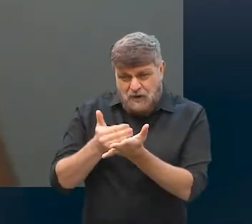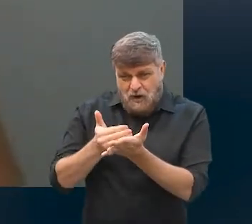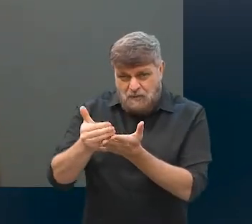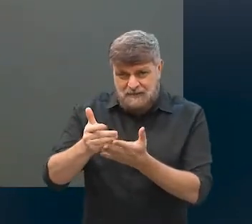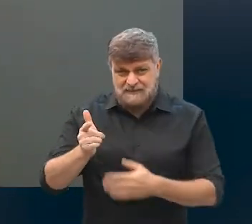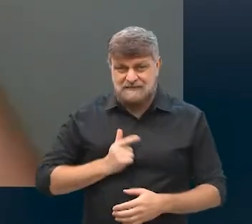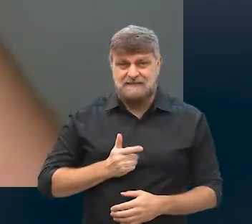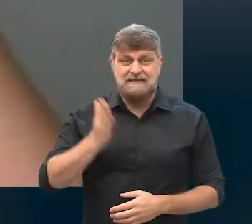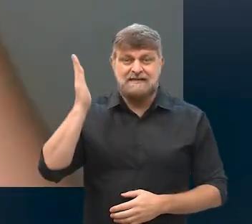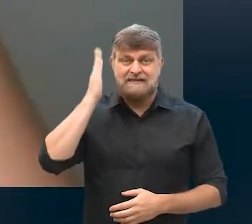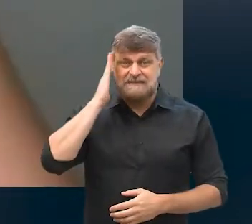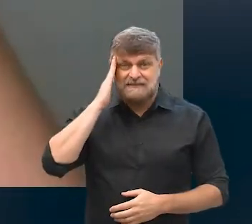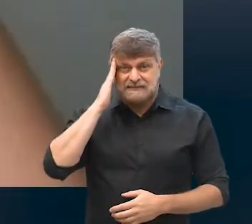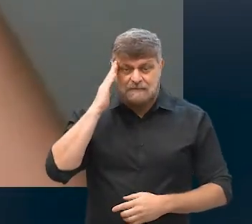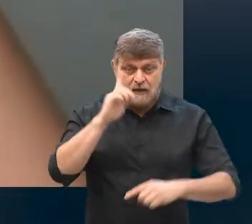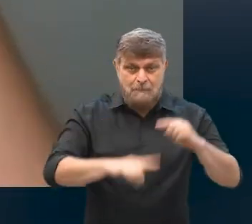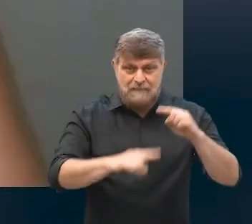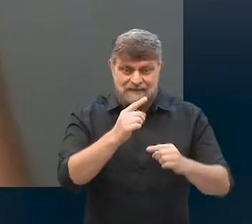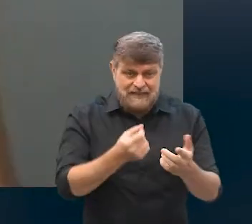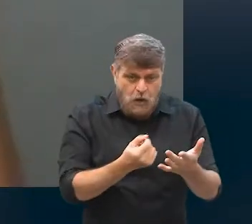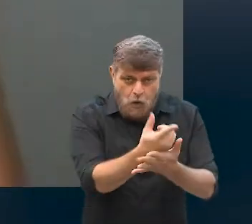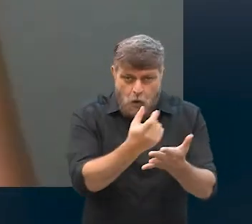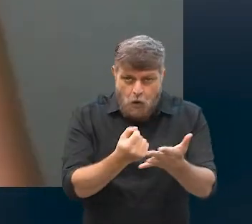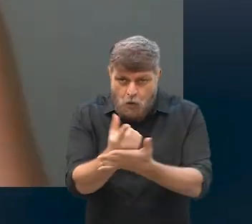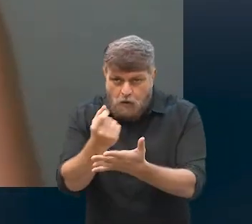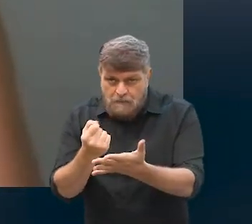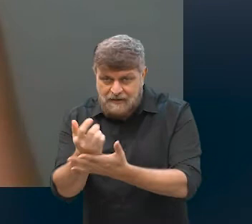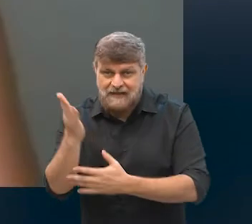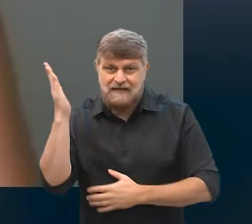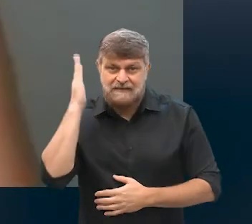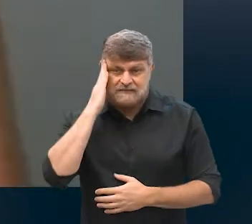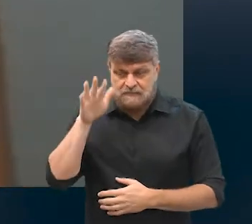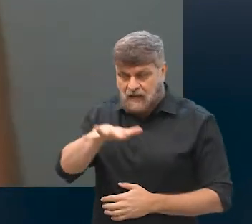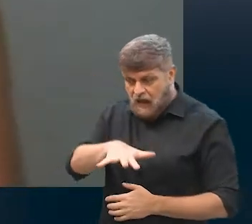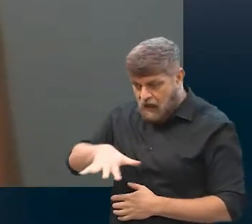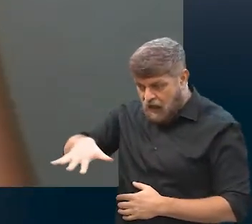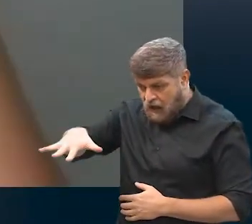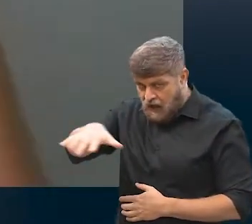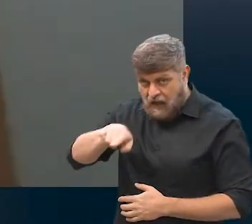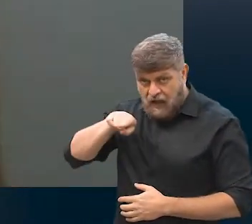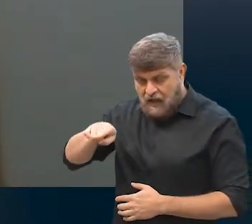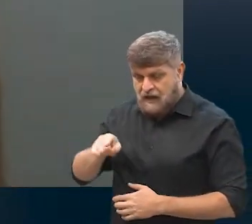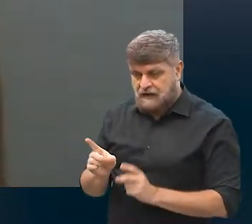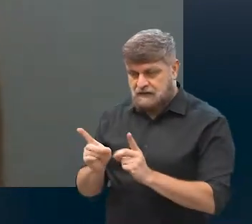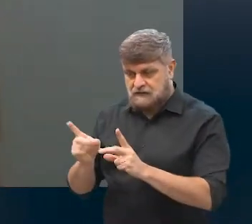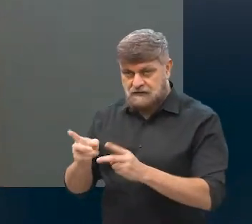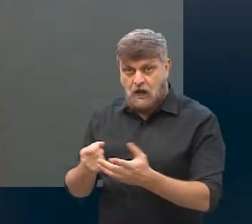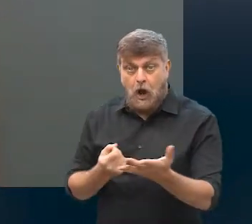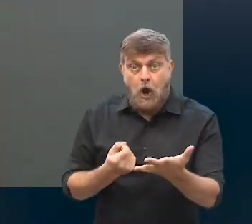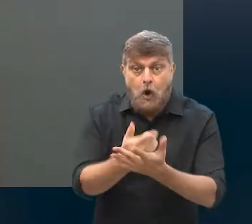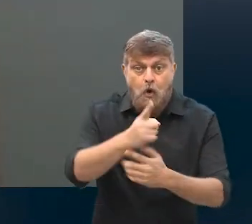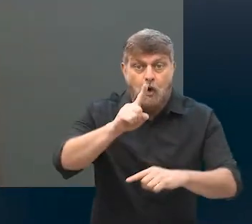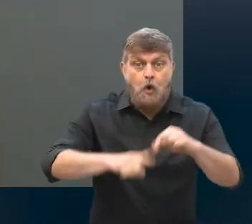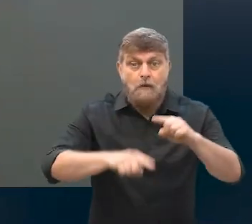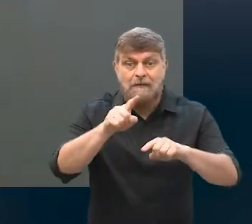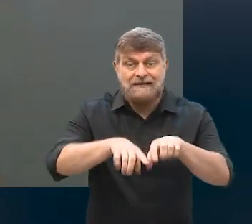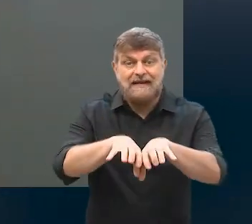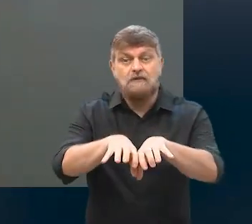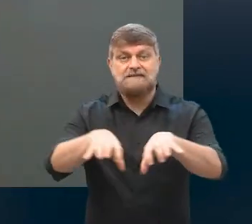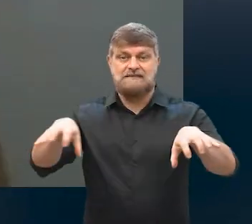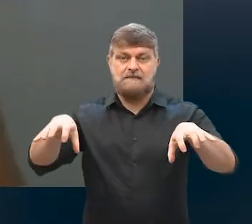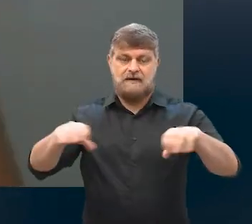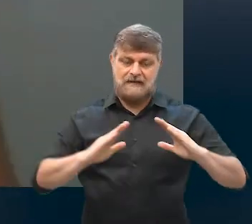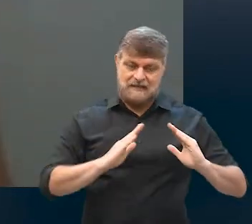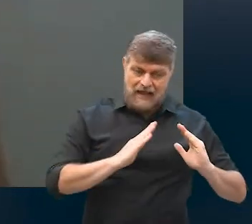dividir as compras, né? Então, a compra que vai ser feita para o seu serviço, que seja feita separadamente da compra da sua